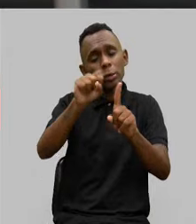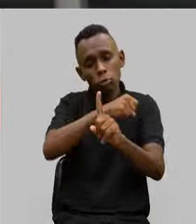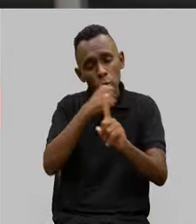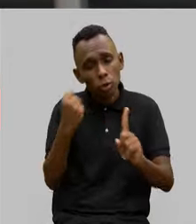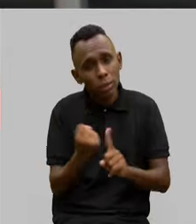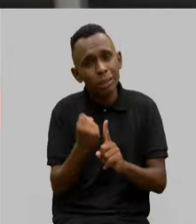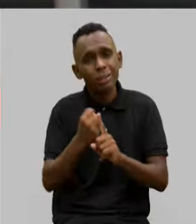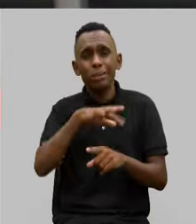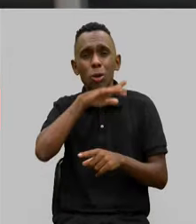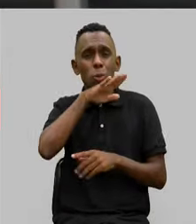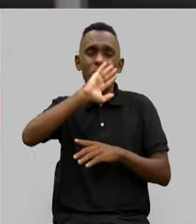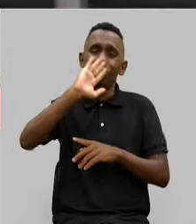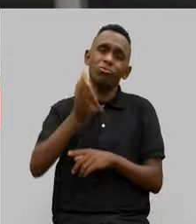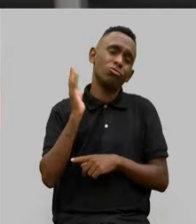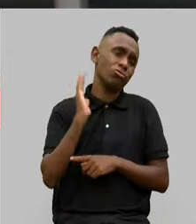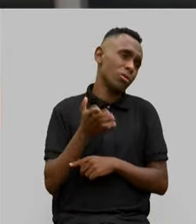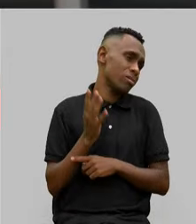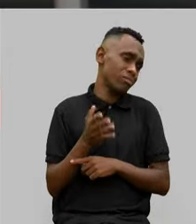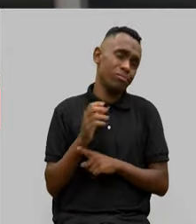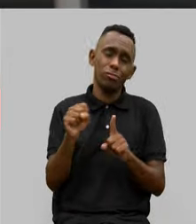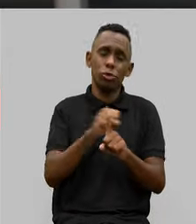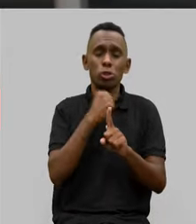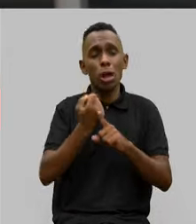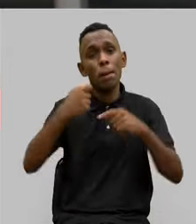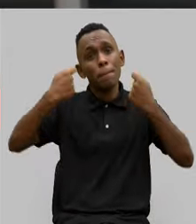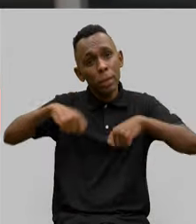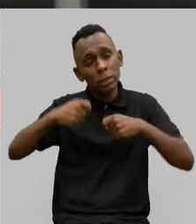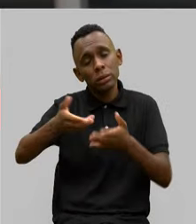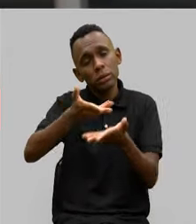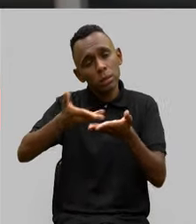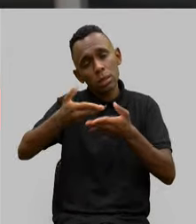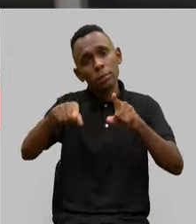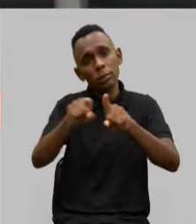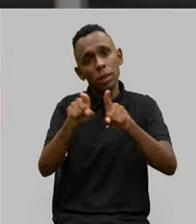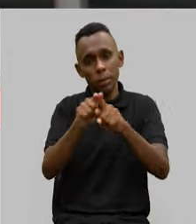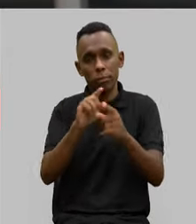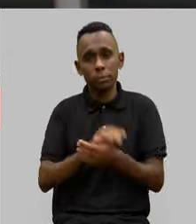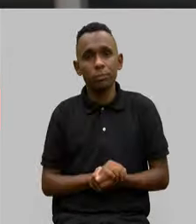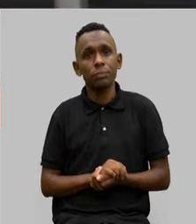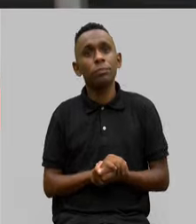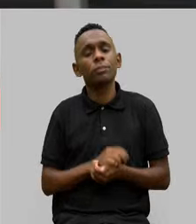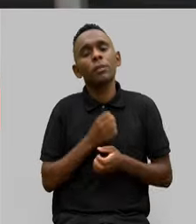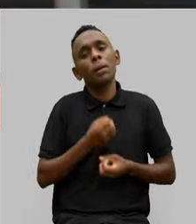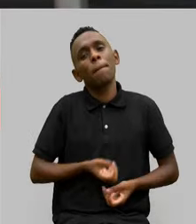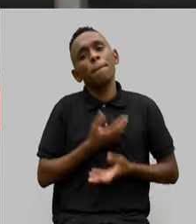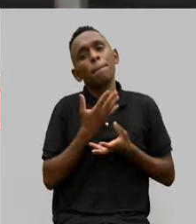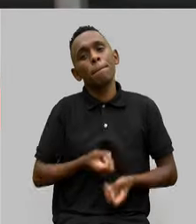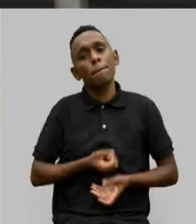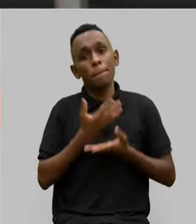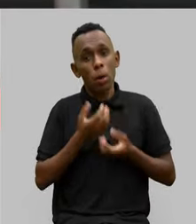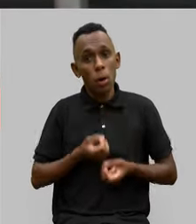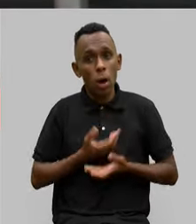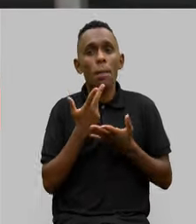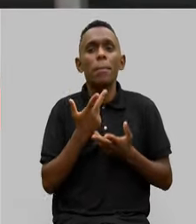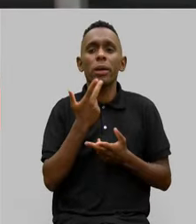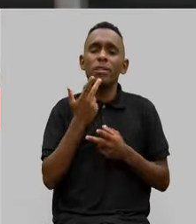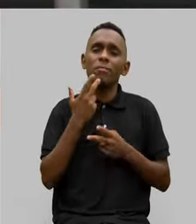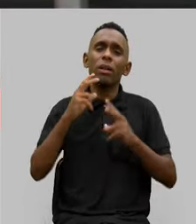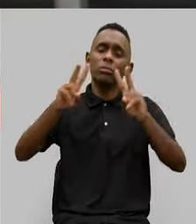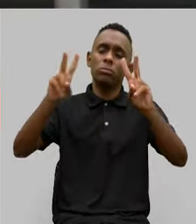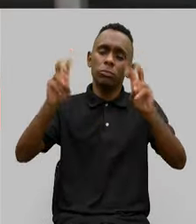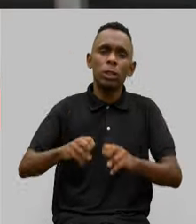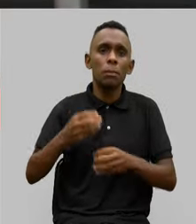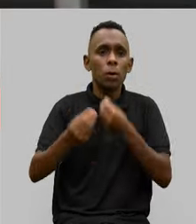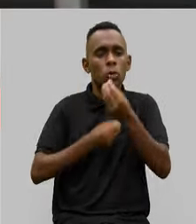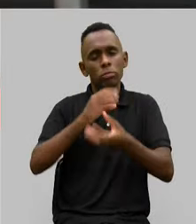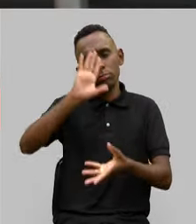está doente a nossa sociedade precisa de tratamento então eu trouxe aqui um poema que fala um pouco sobre um